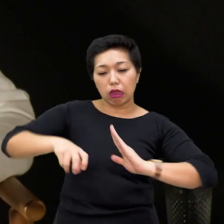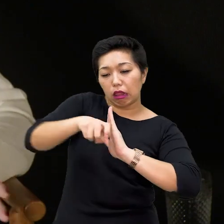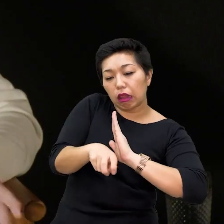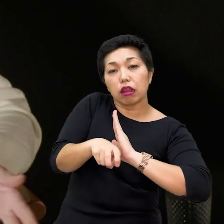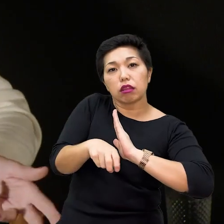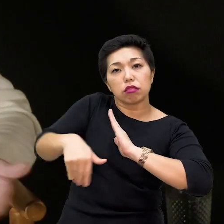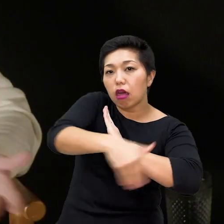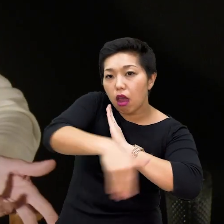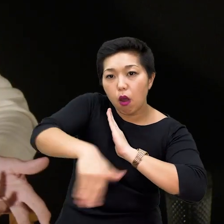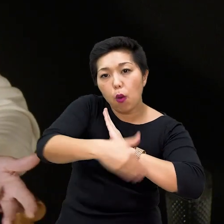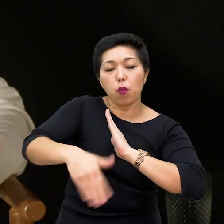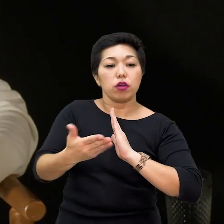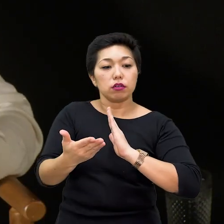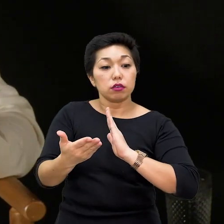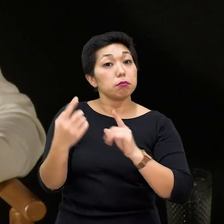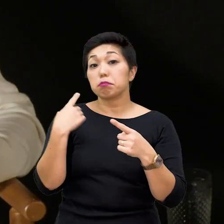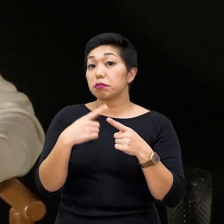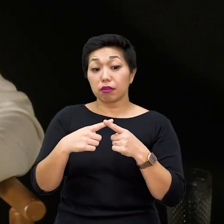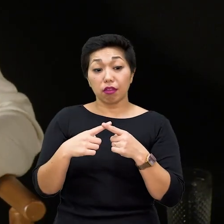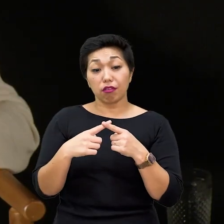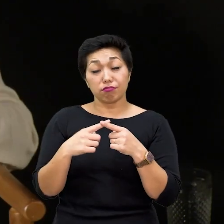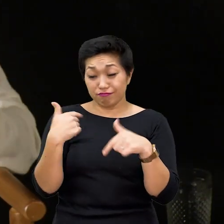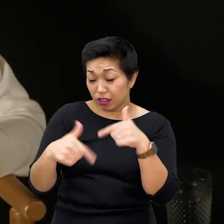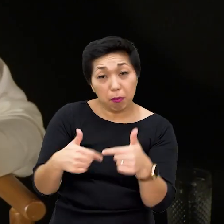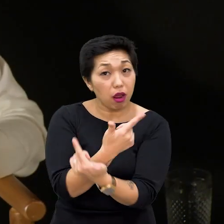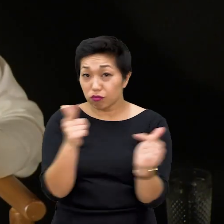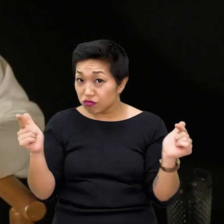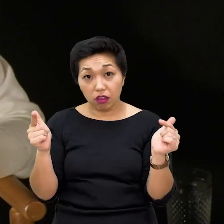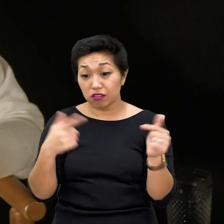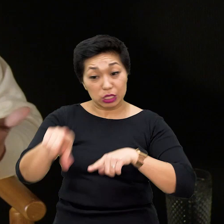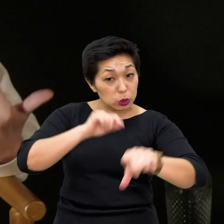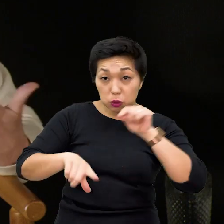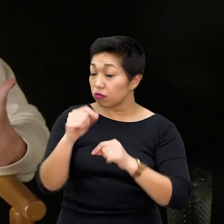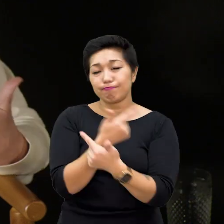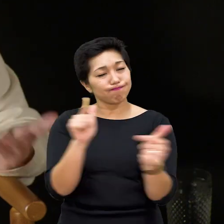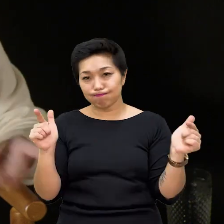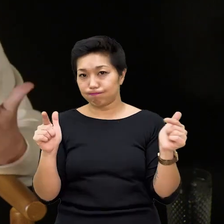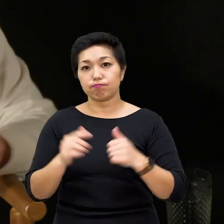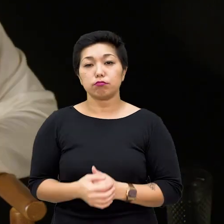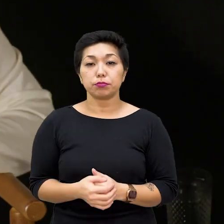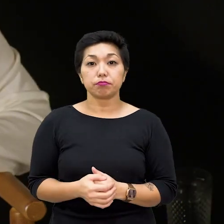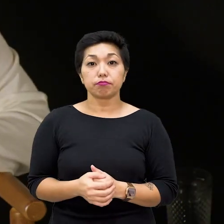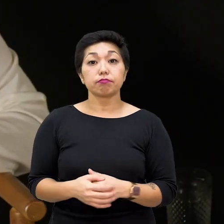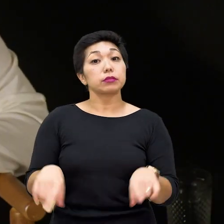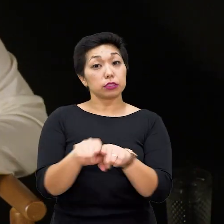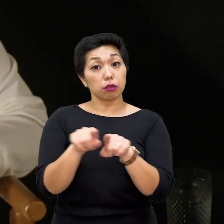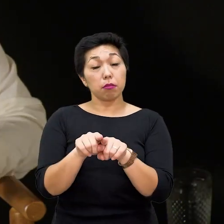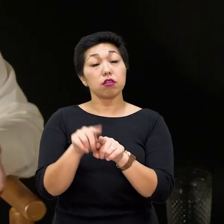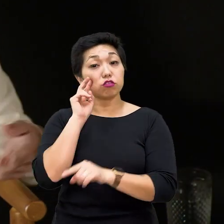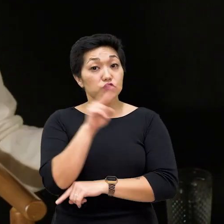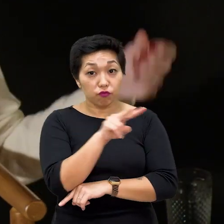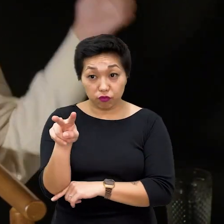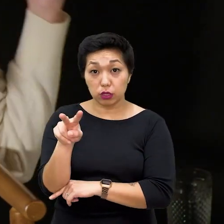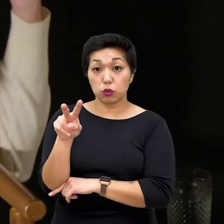porta da casa, e quer dizer, porque não tem o trabalho, não tem a opção. E aí a gente viu o dinheiro